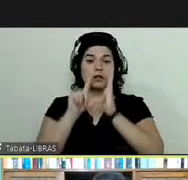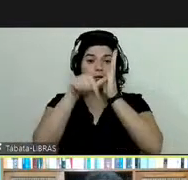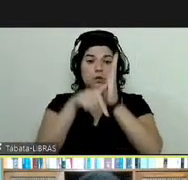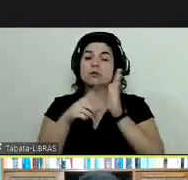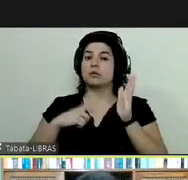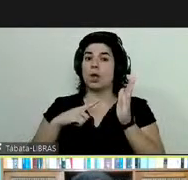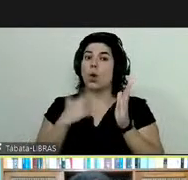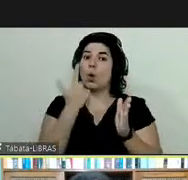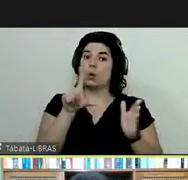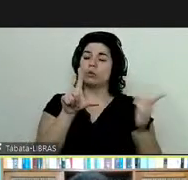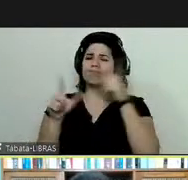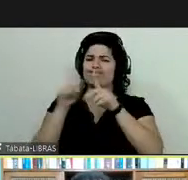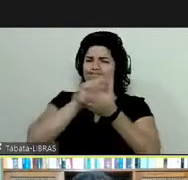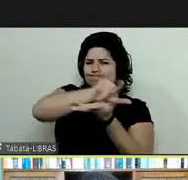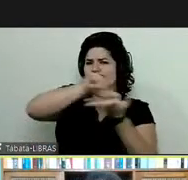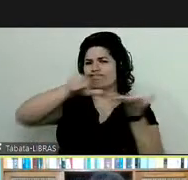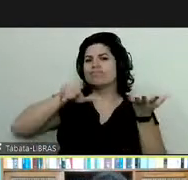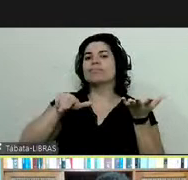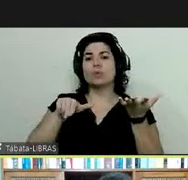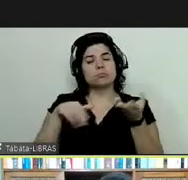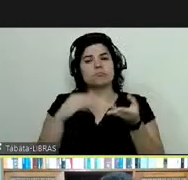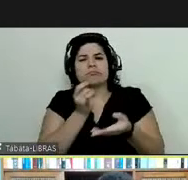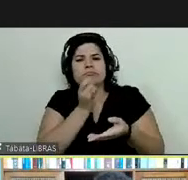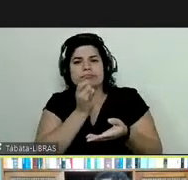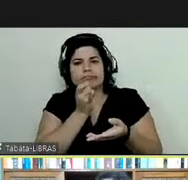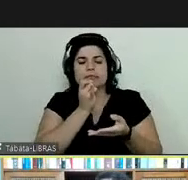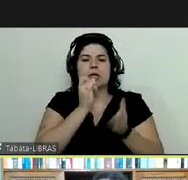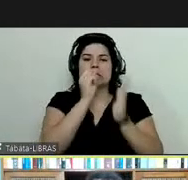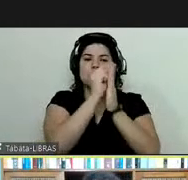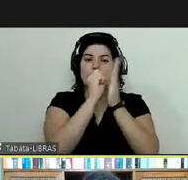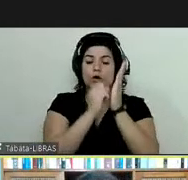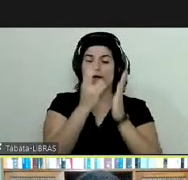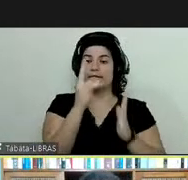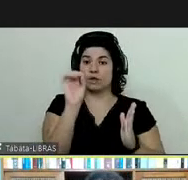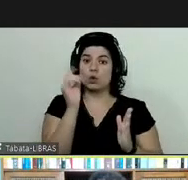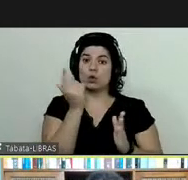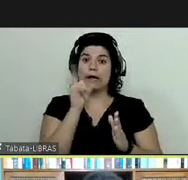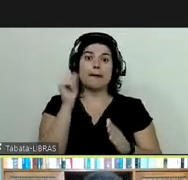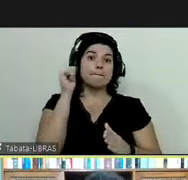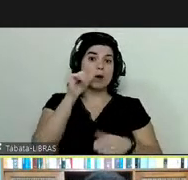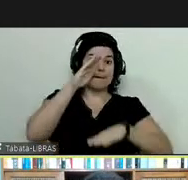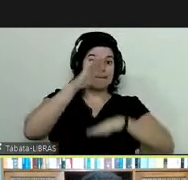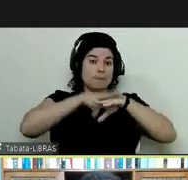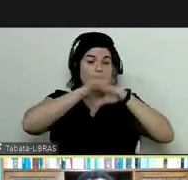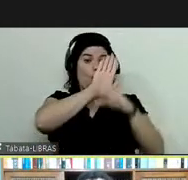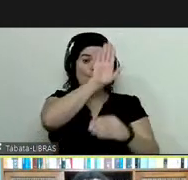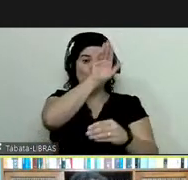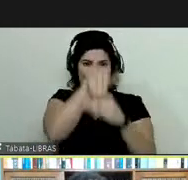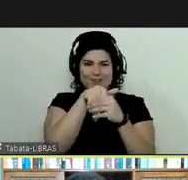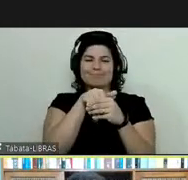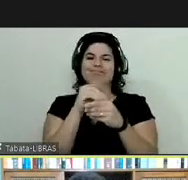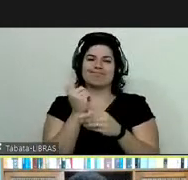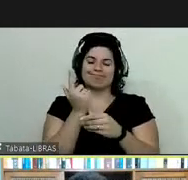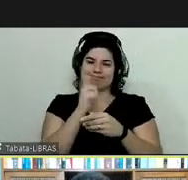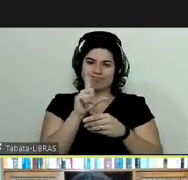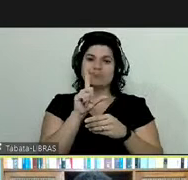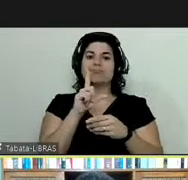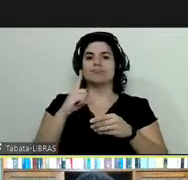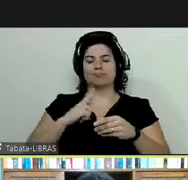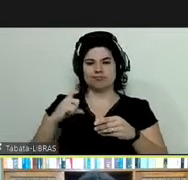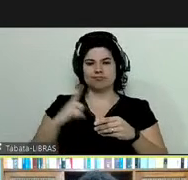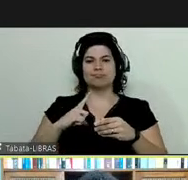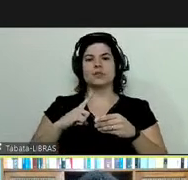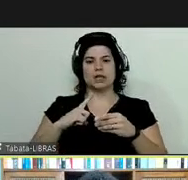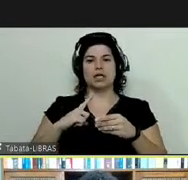depois em outras conquistas expressivas né como por exemplo no século 20 a conquista de voto das mulheres que historicamente foram é sempre